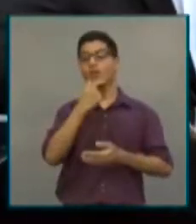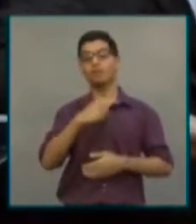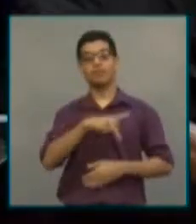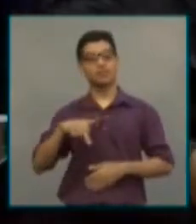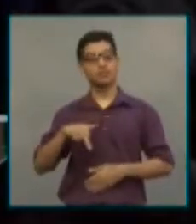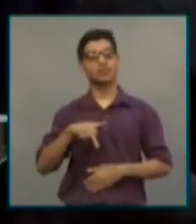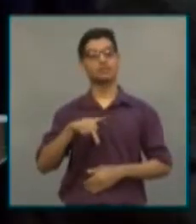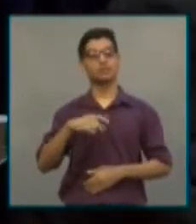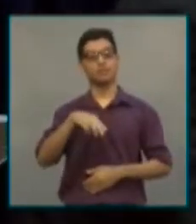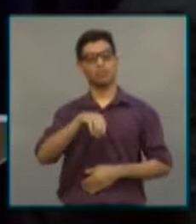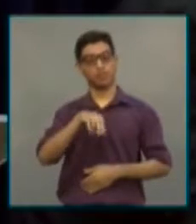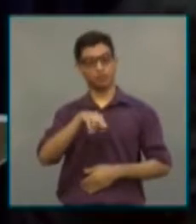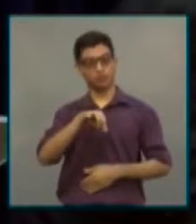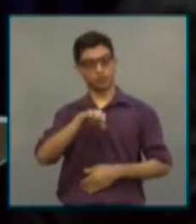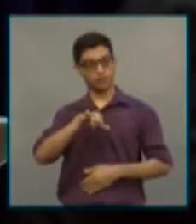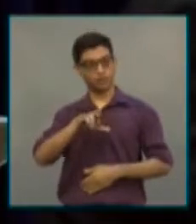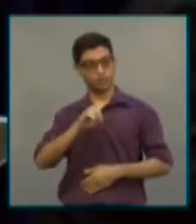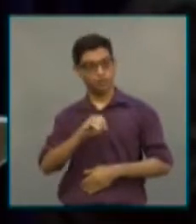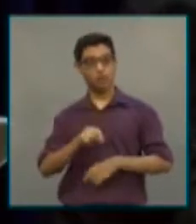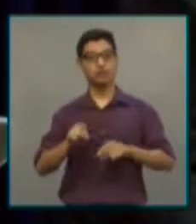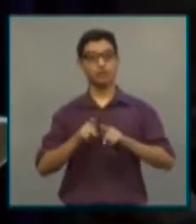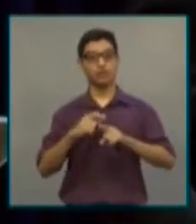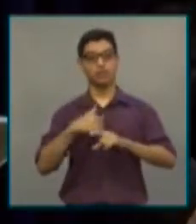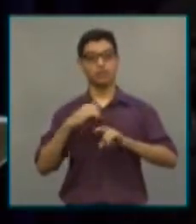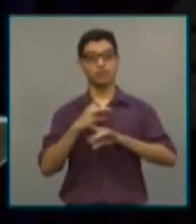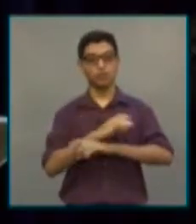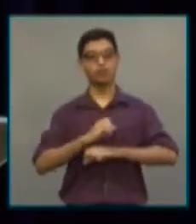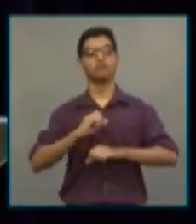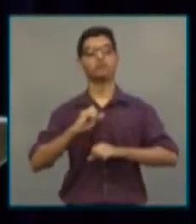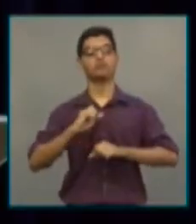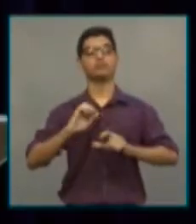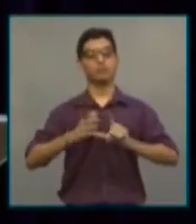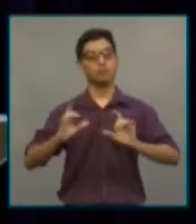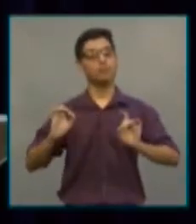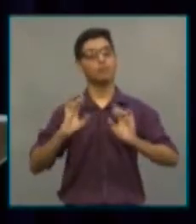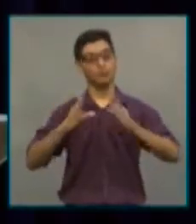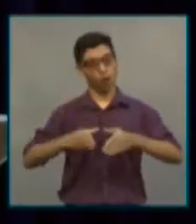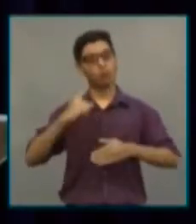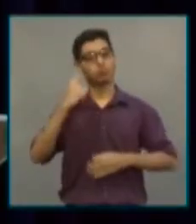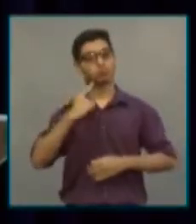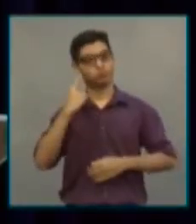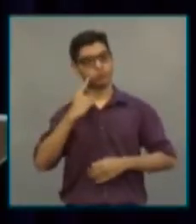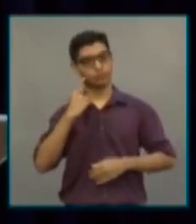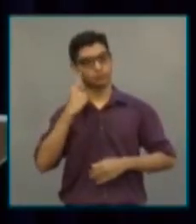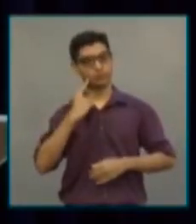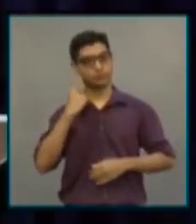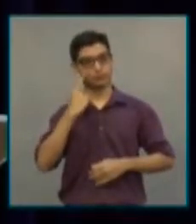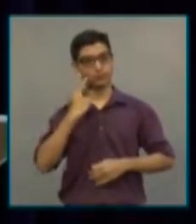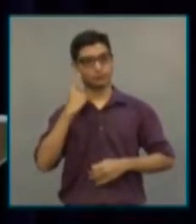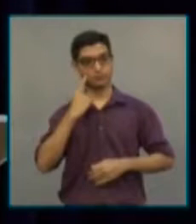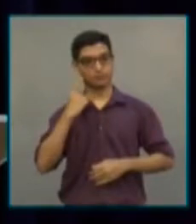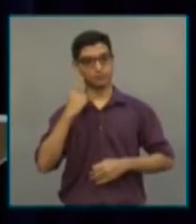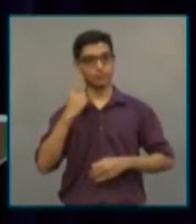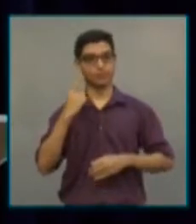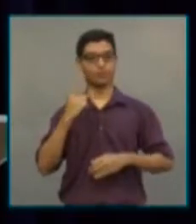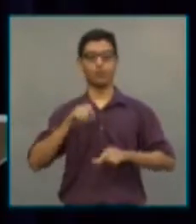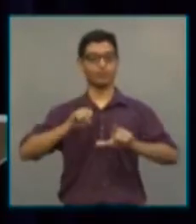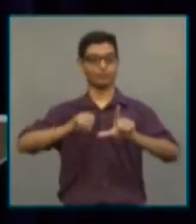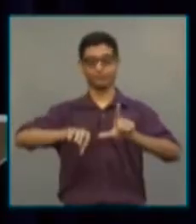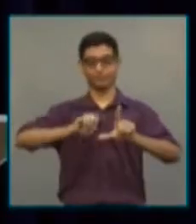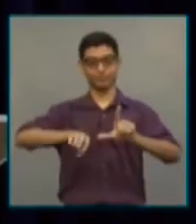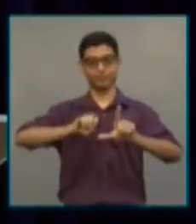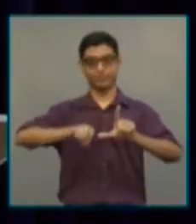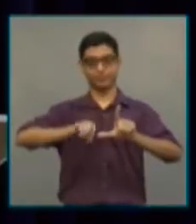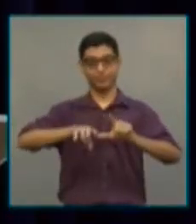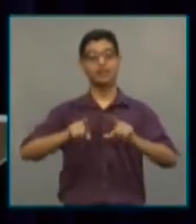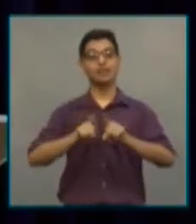OAB licenciada e estou aqui porque acredito em dias melhores para a advocacia cearense, porque tenho